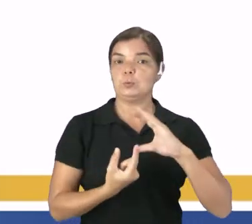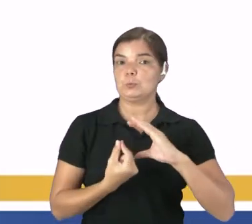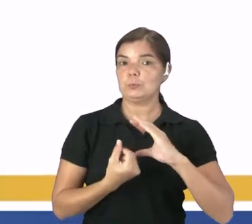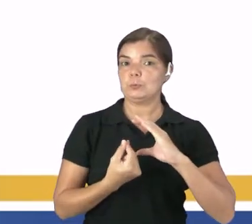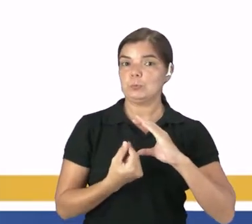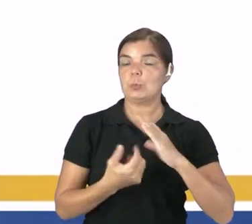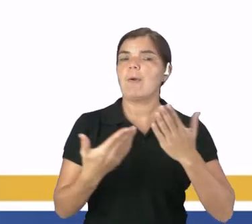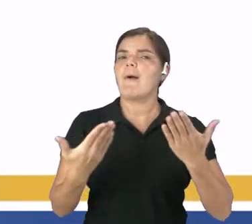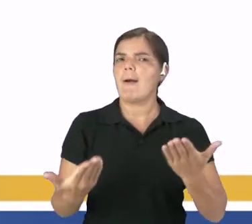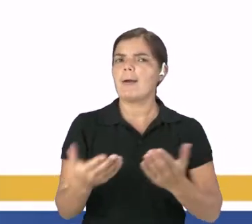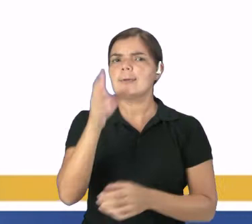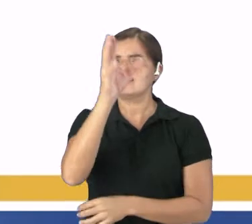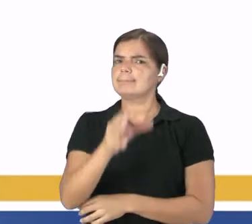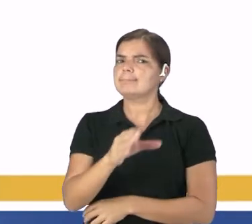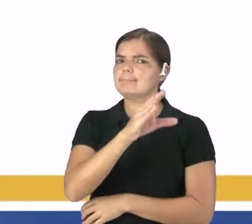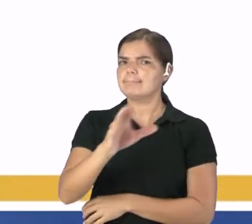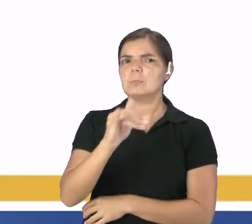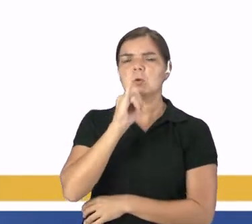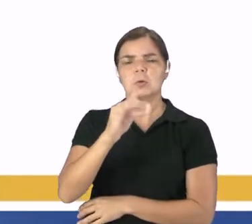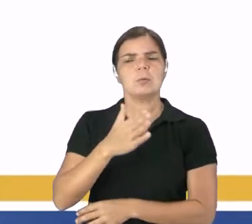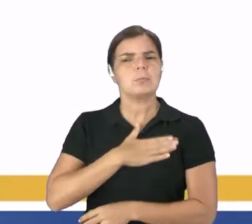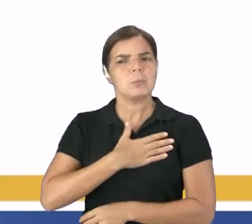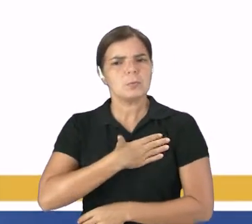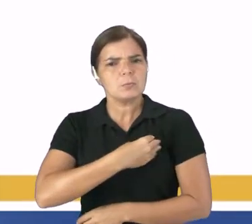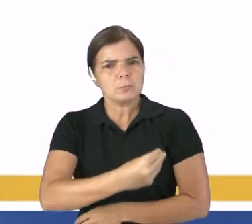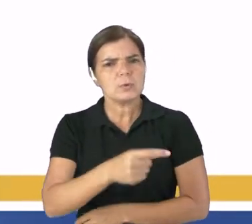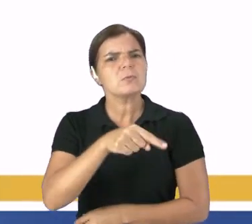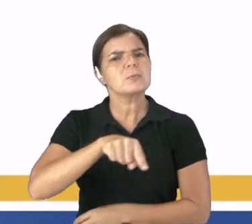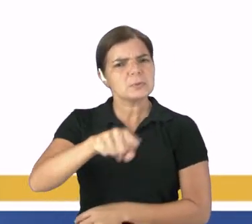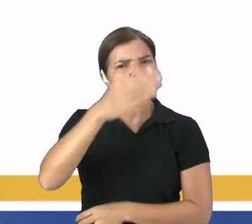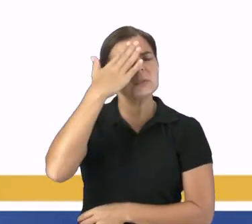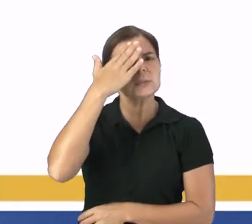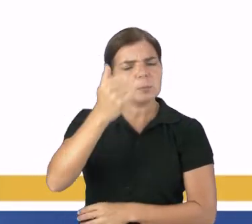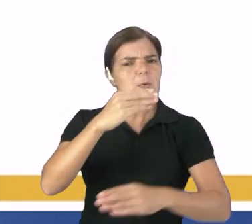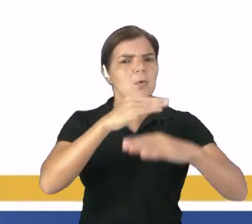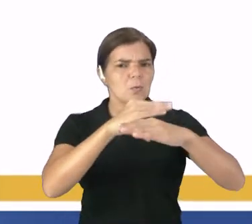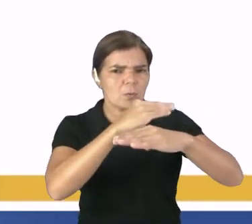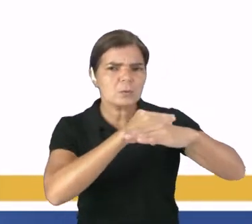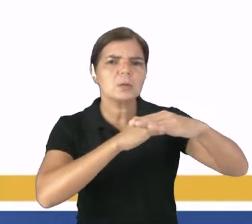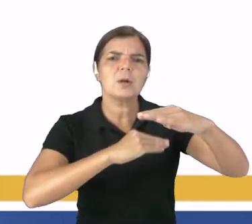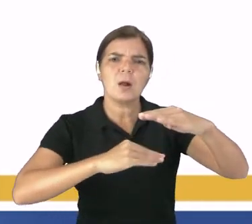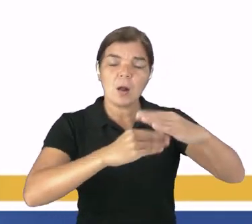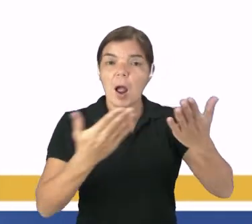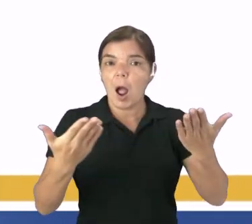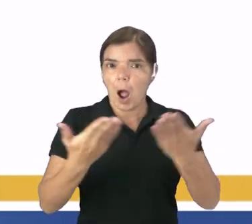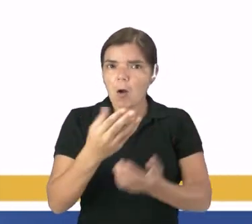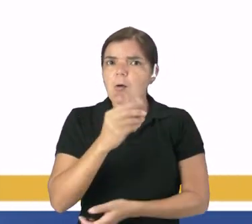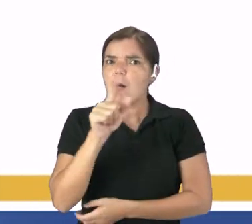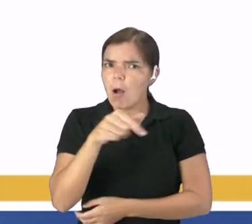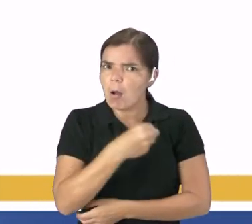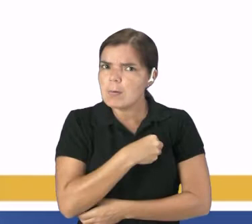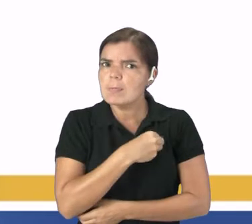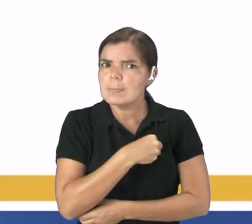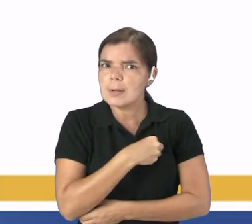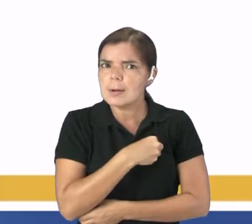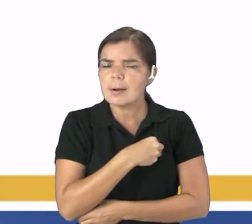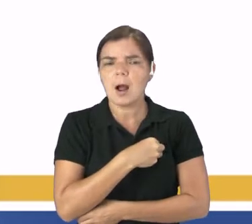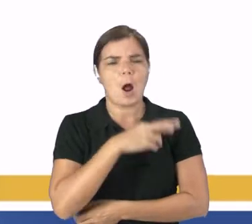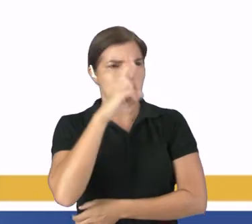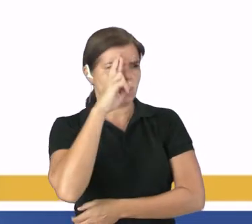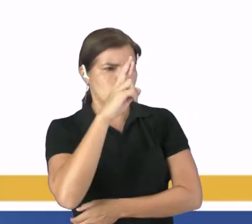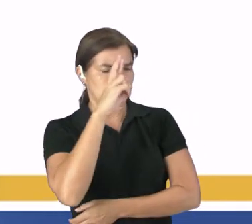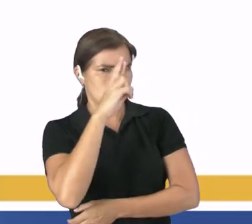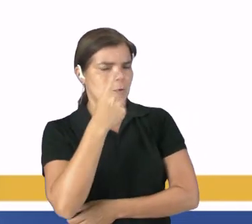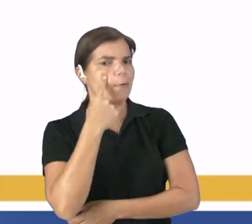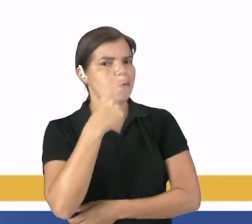no capitalismo. E aí o padre fala o seguinte: meu filho, você sabia que a desigualdade social agora é pecado?